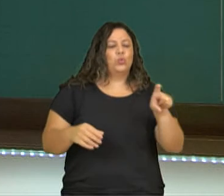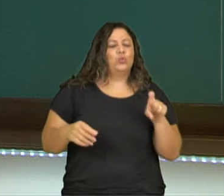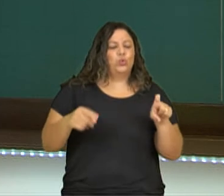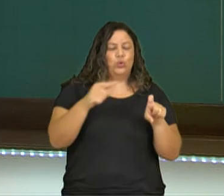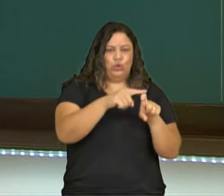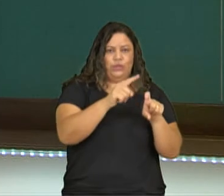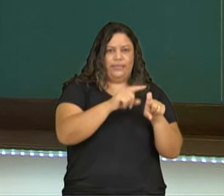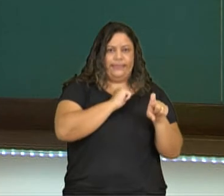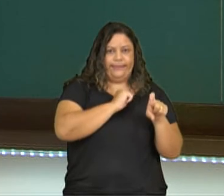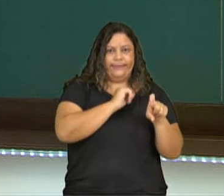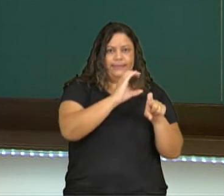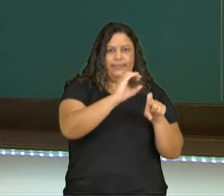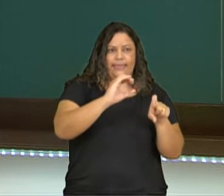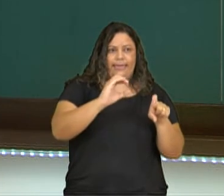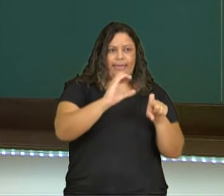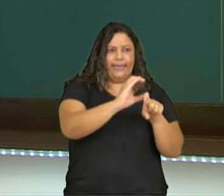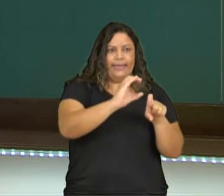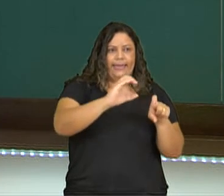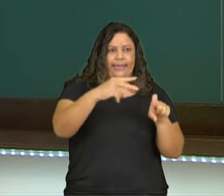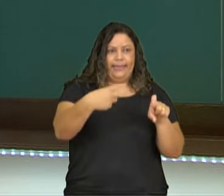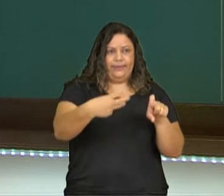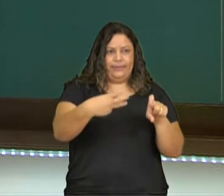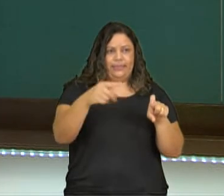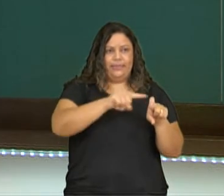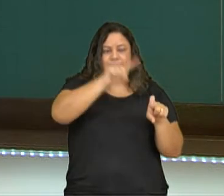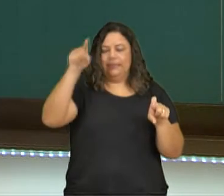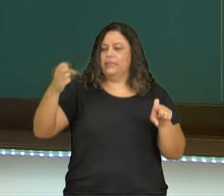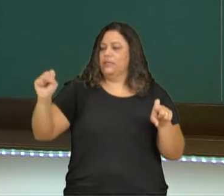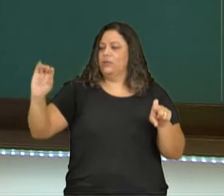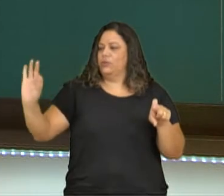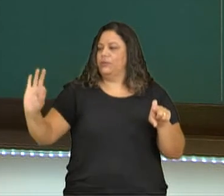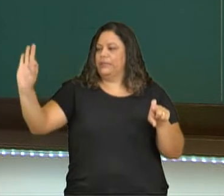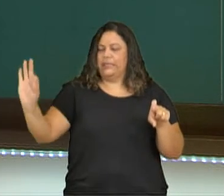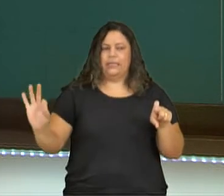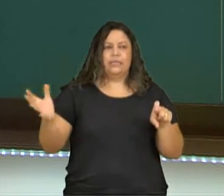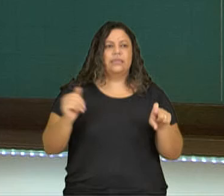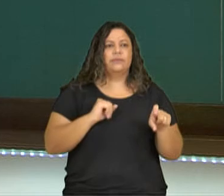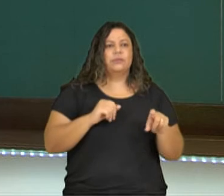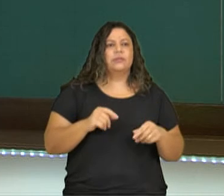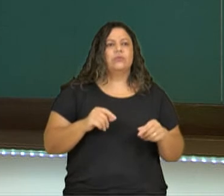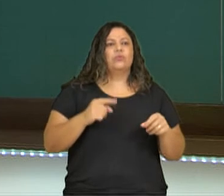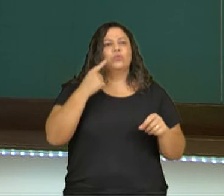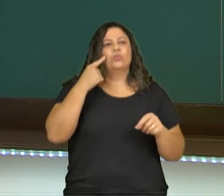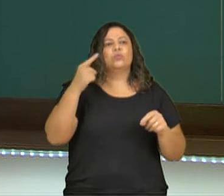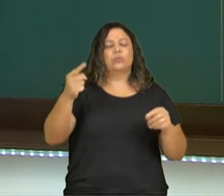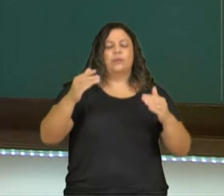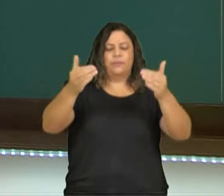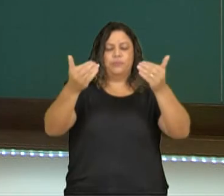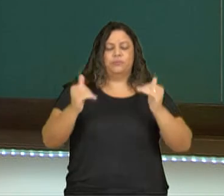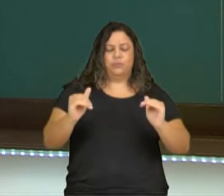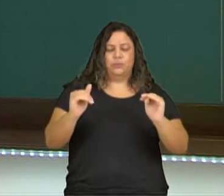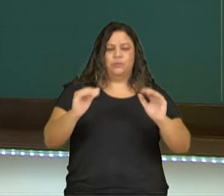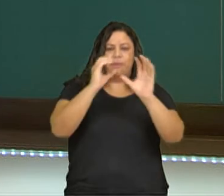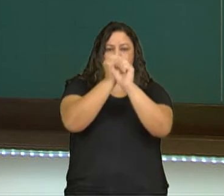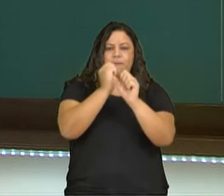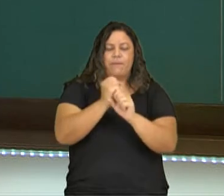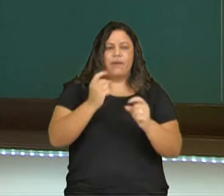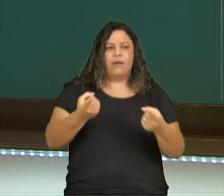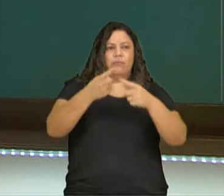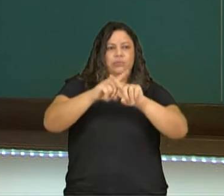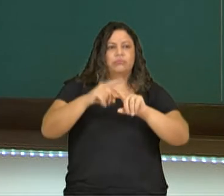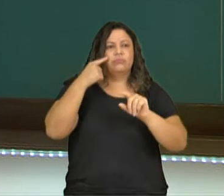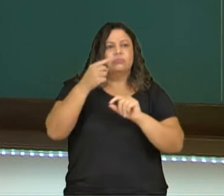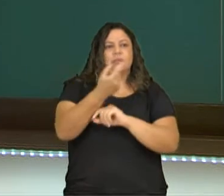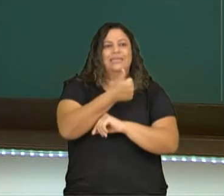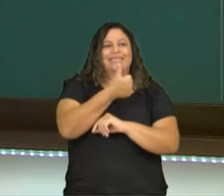gramas de carbonato de cálcio teria 80, foi o que ele disse lá, né? Então, nós obtivemos aqui, fazendo os cálculos,